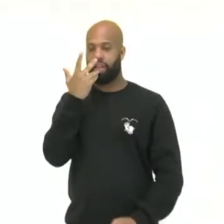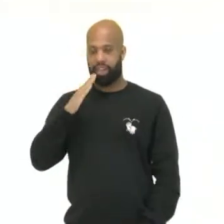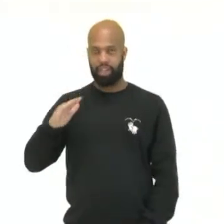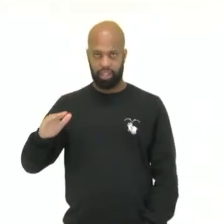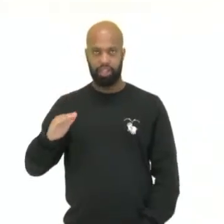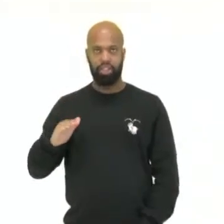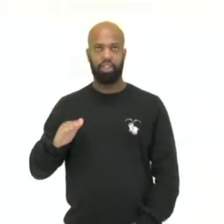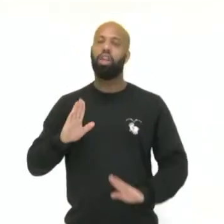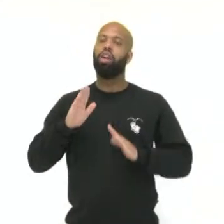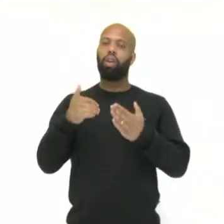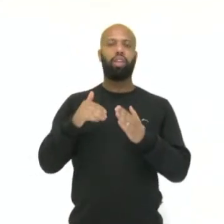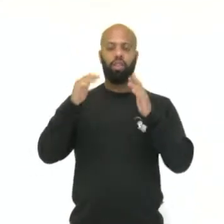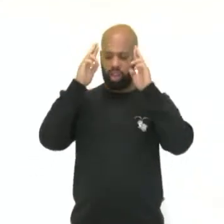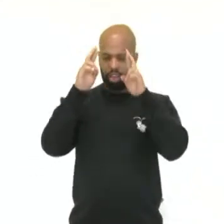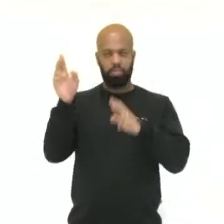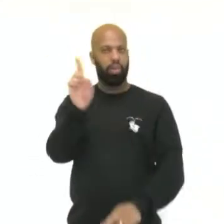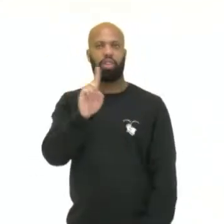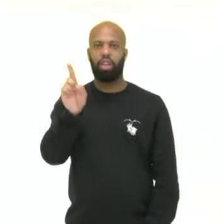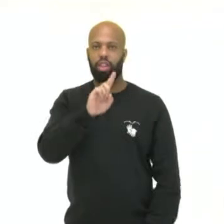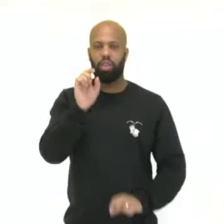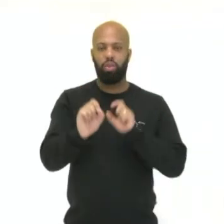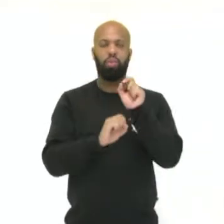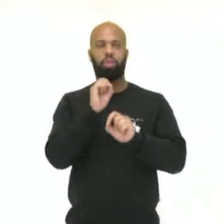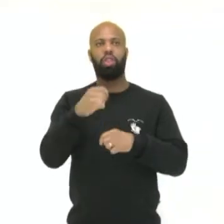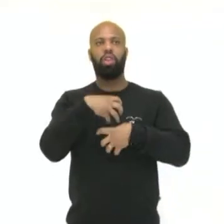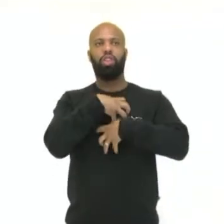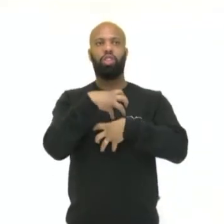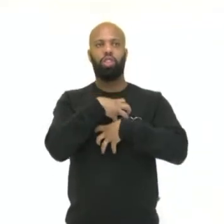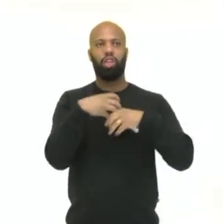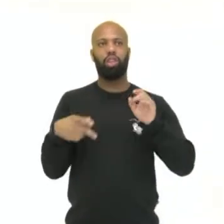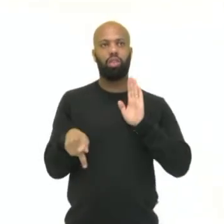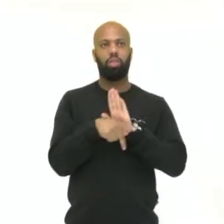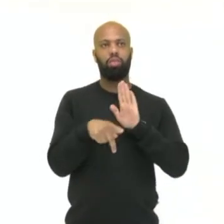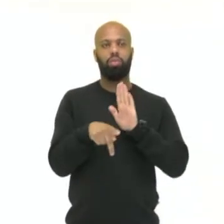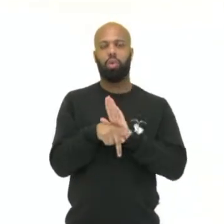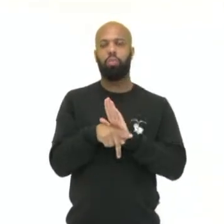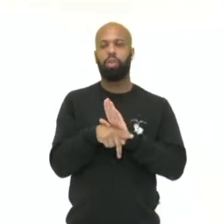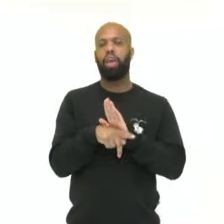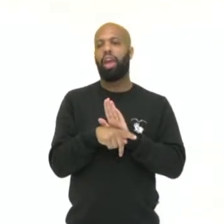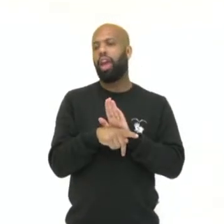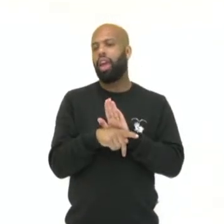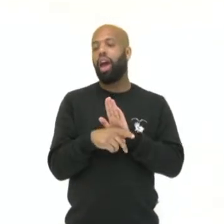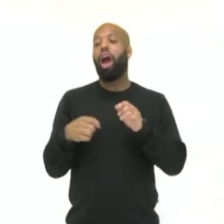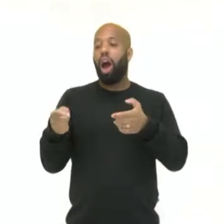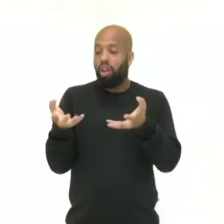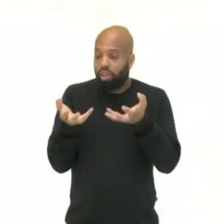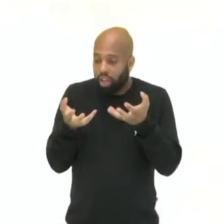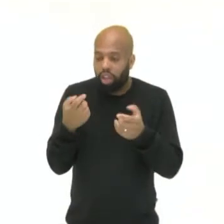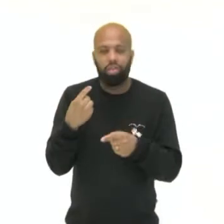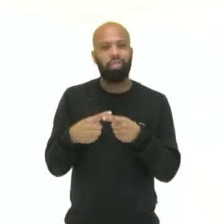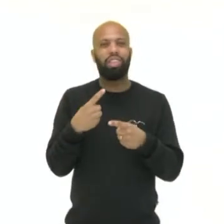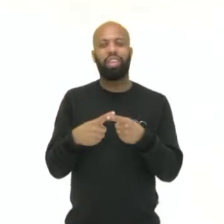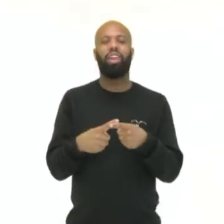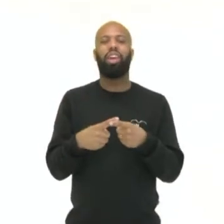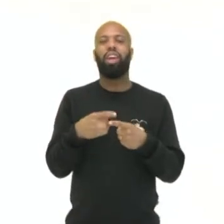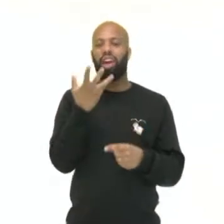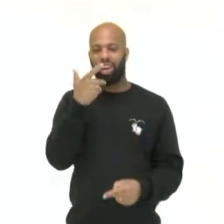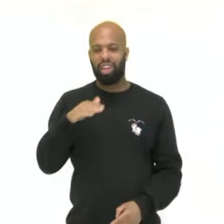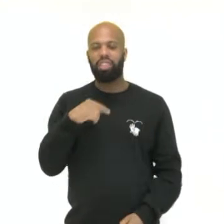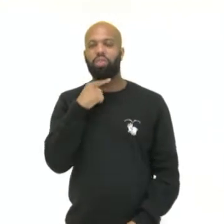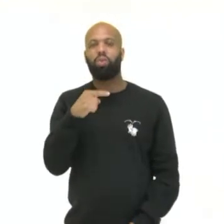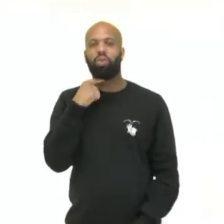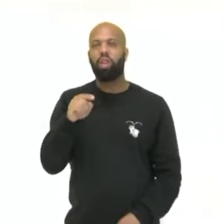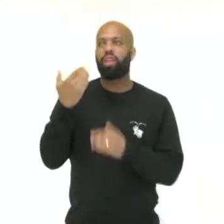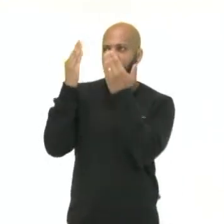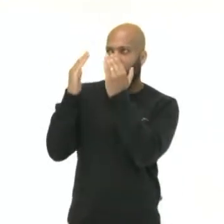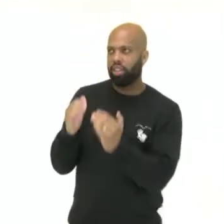interlocutor desrespeita o princípio da identificação, pois a criança não tem condições de analisar criticamente o interesse